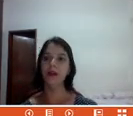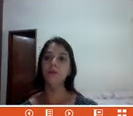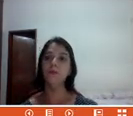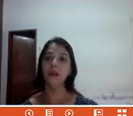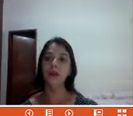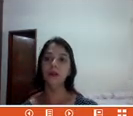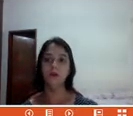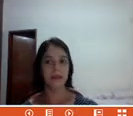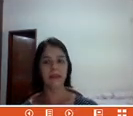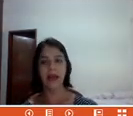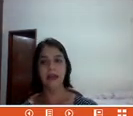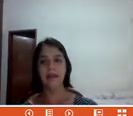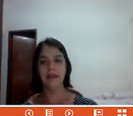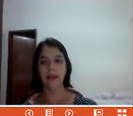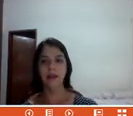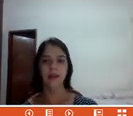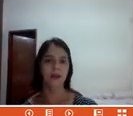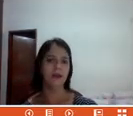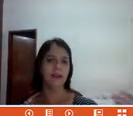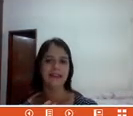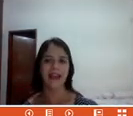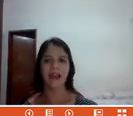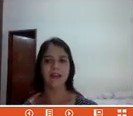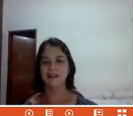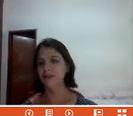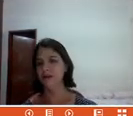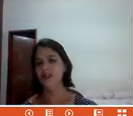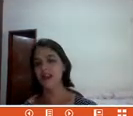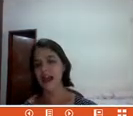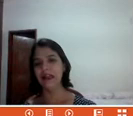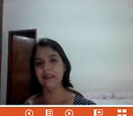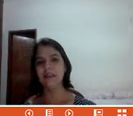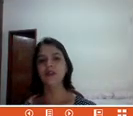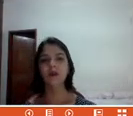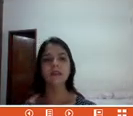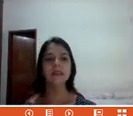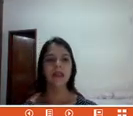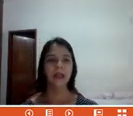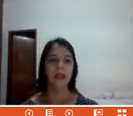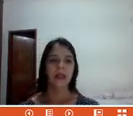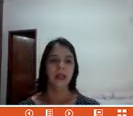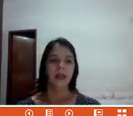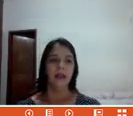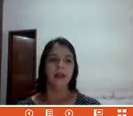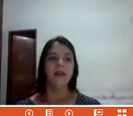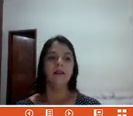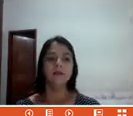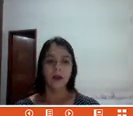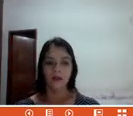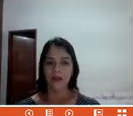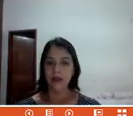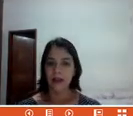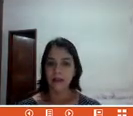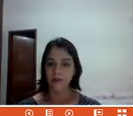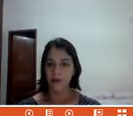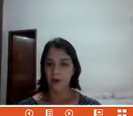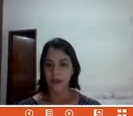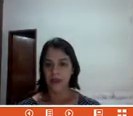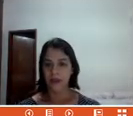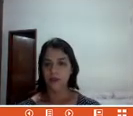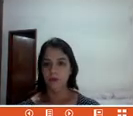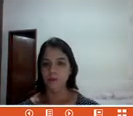Porque predomina os sinais e não as regras gramaticais, essas coisas. E não só os sinais